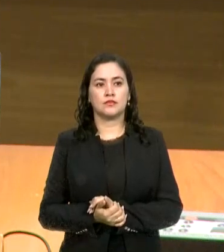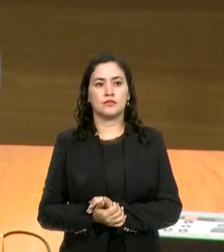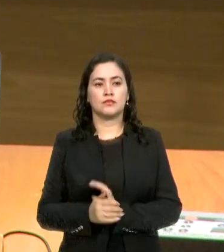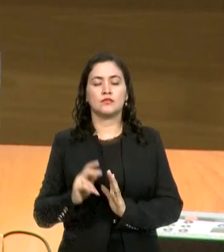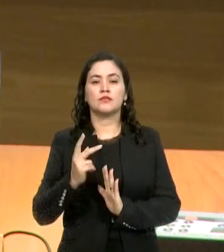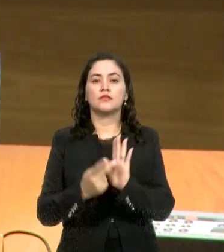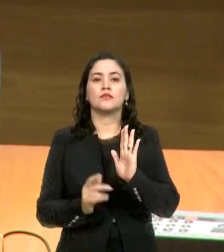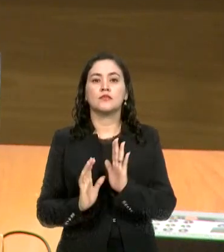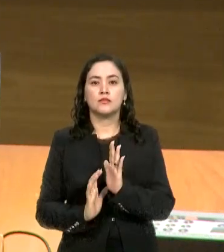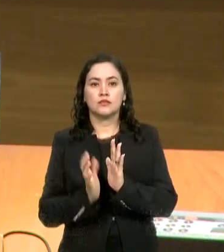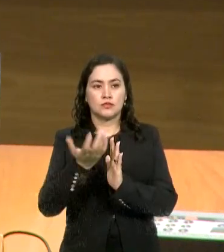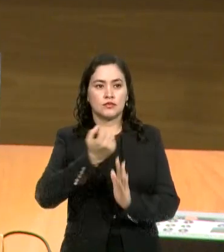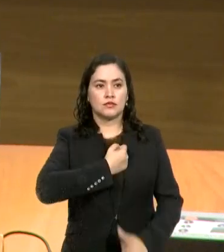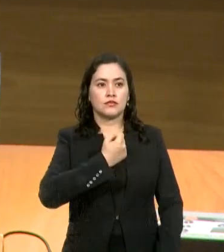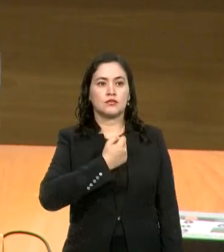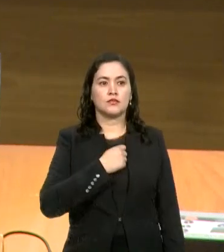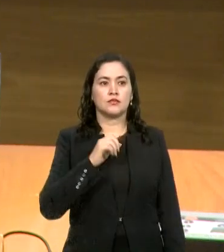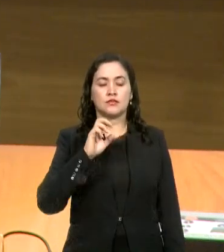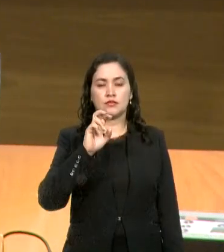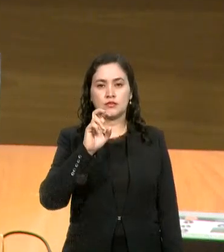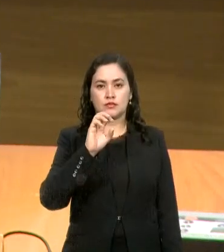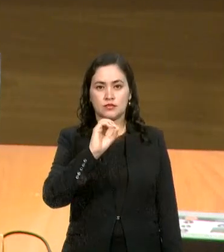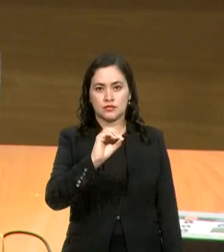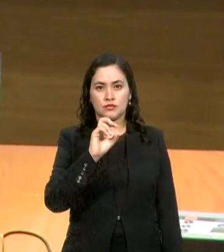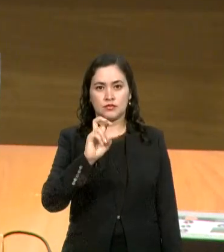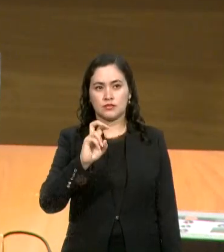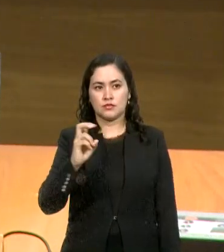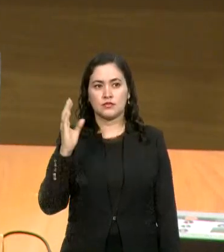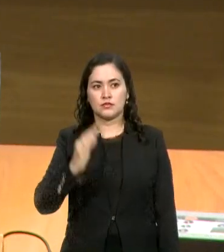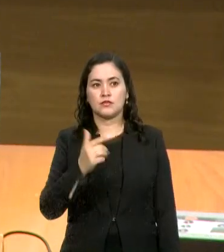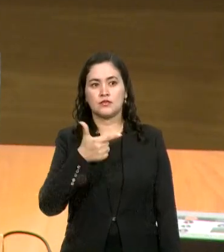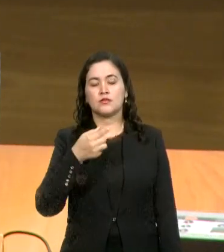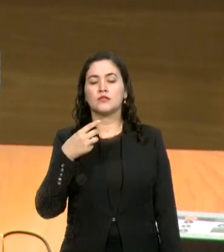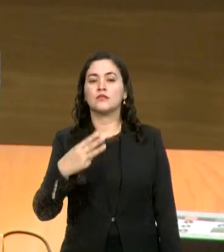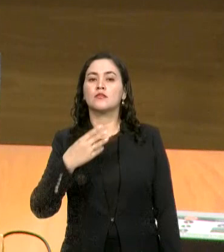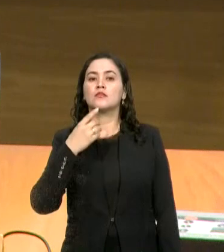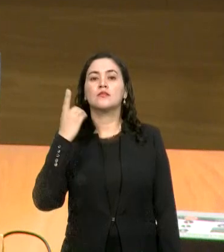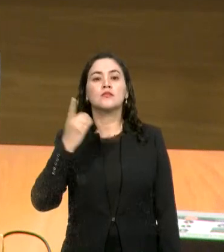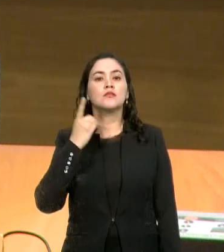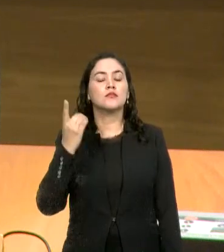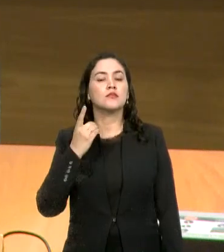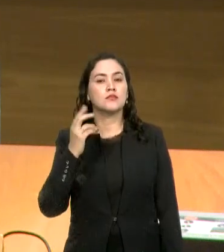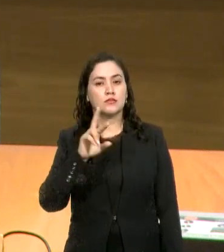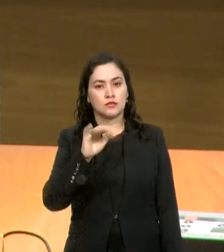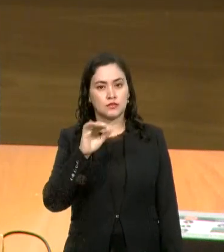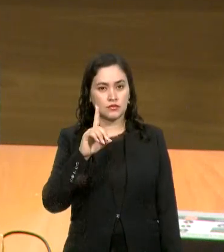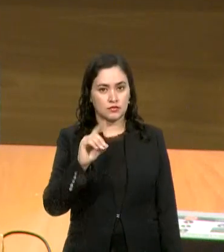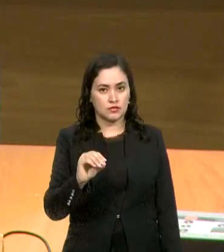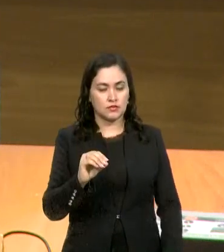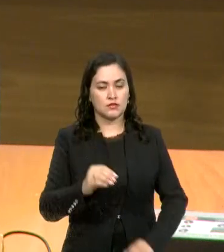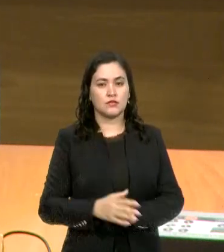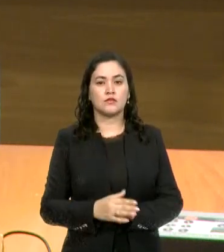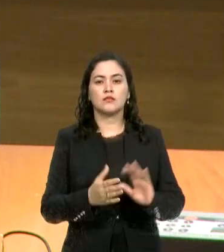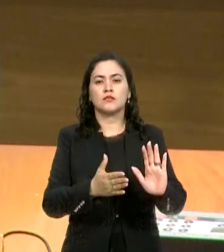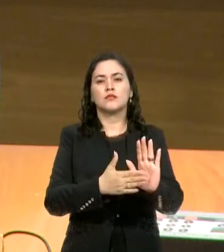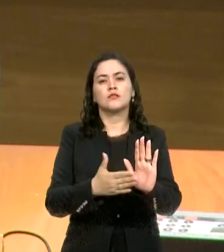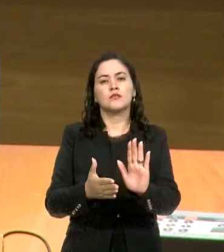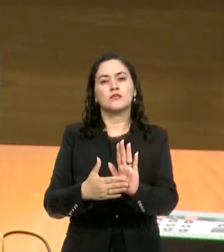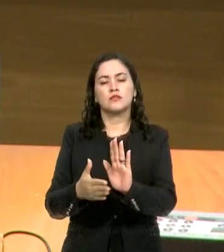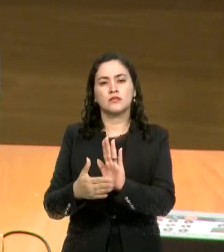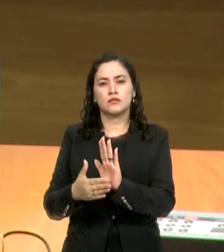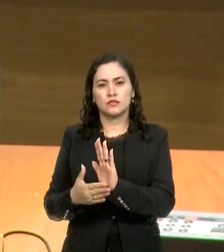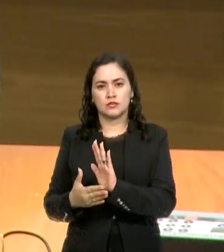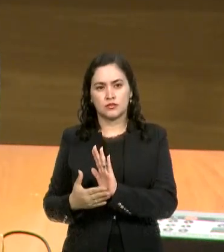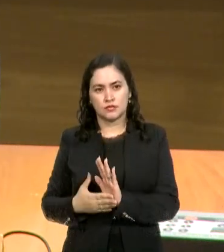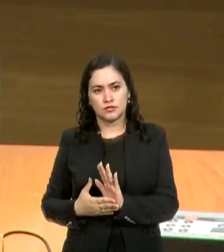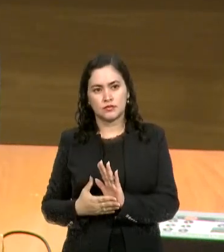de resolução legislativa de número 055 de 2023, de autoria do deputado Ricardo Arruda. Indicações, senhores deputados,